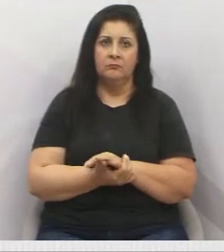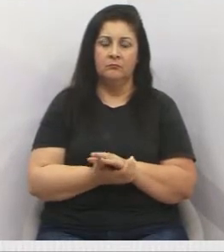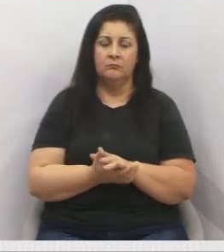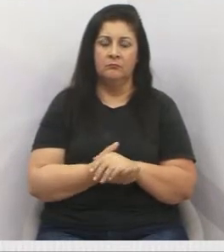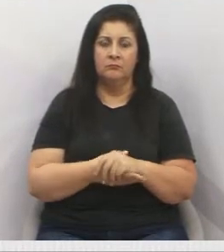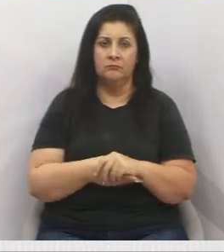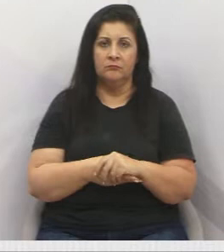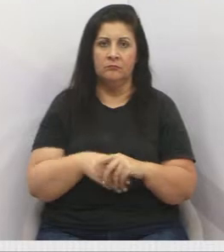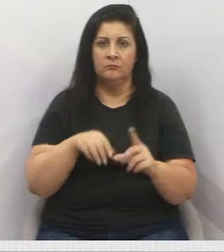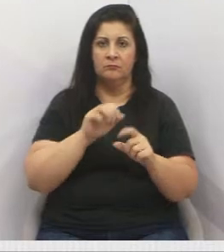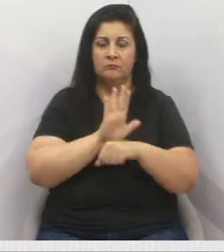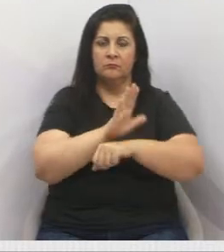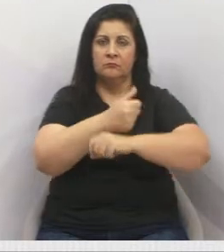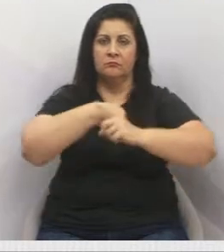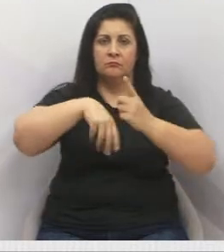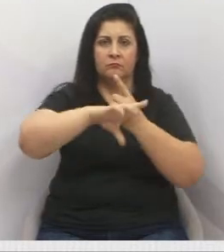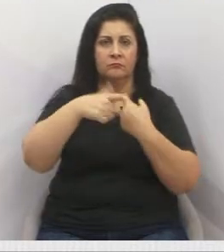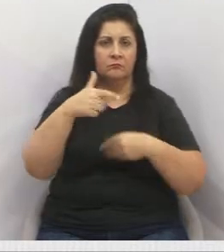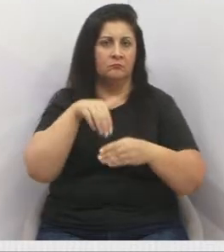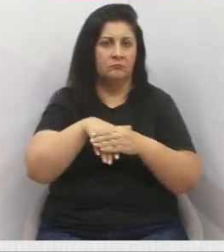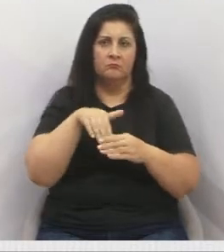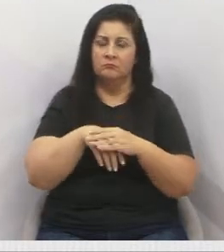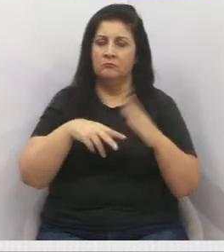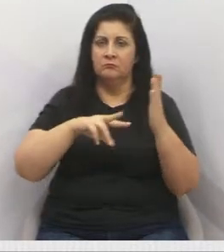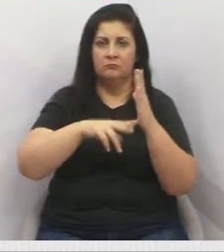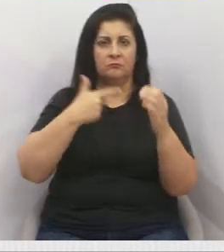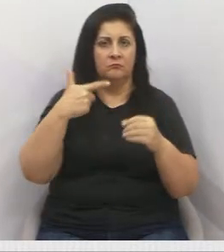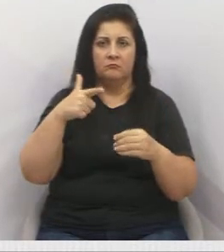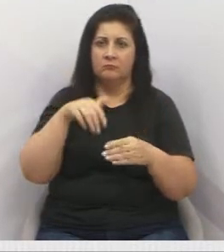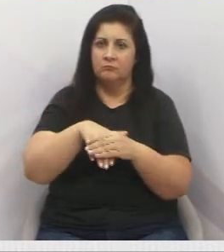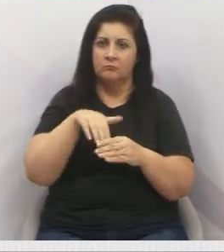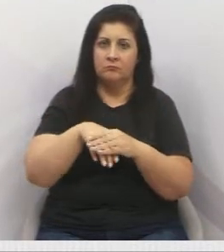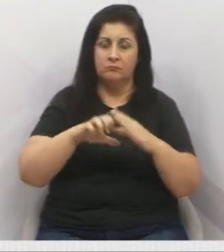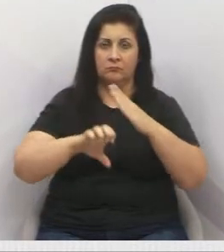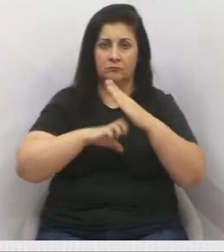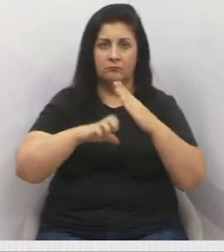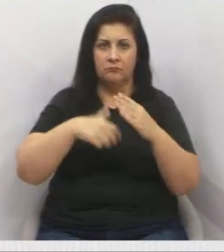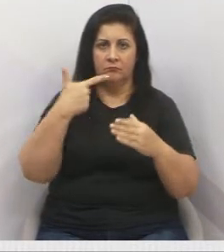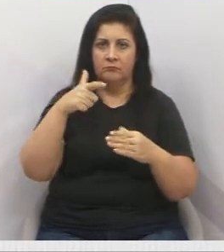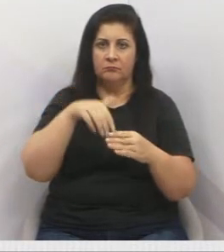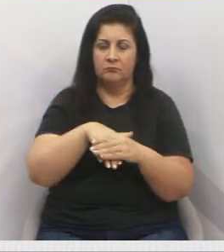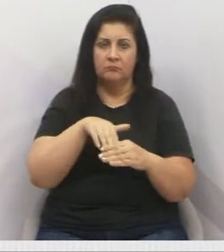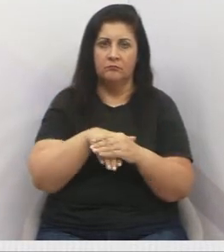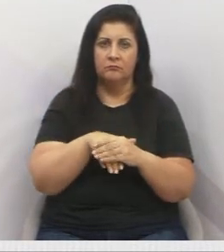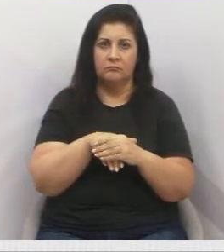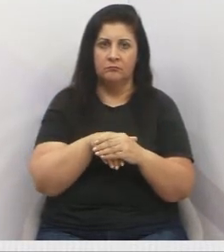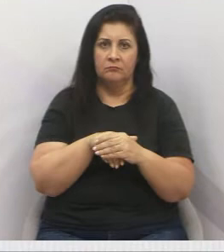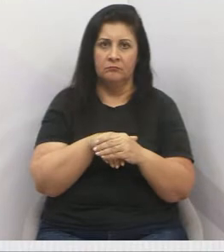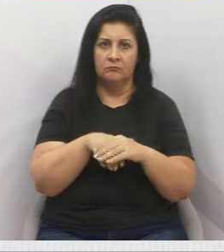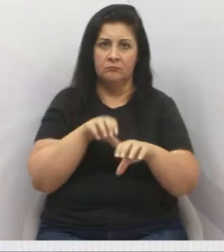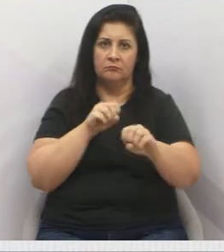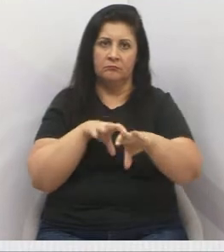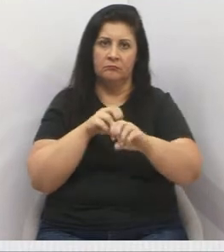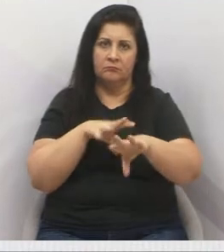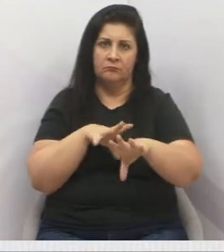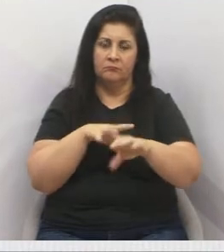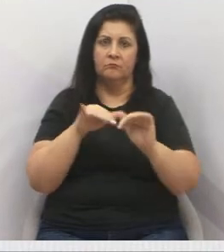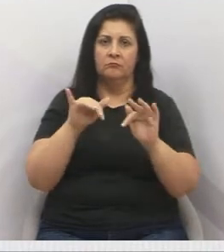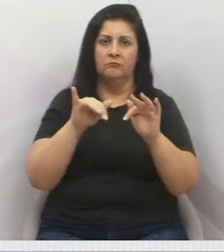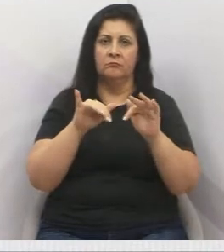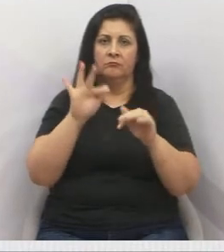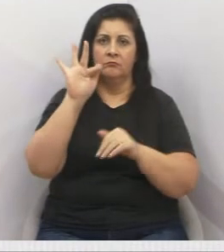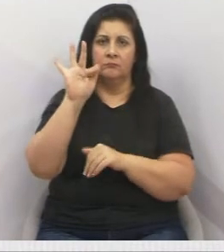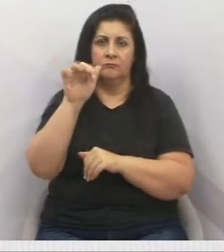Movimentos populares em branco, entidades de classe sindical em branco, empresas ou entidades profissionais em branco, entidades acadêmicas de pesquisa